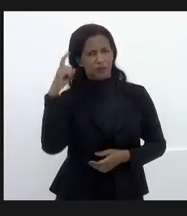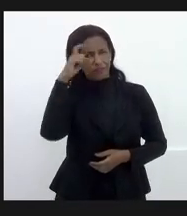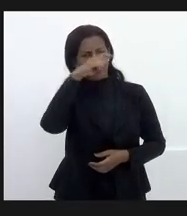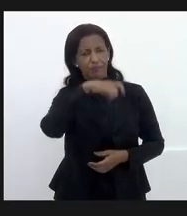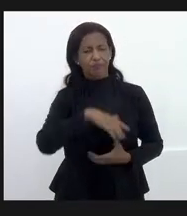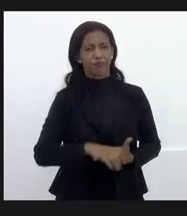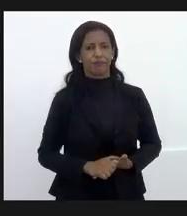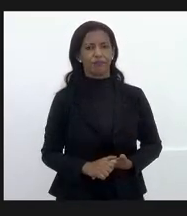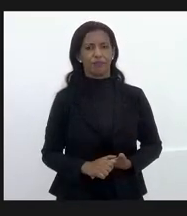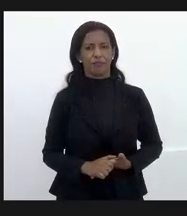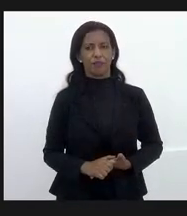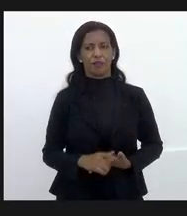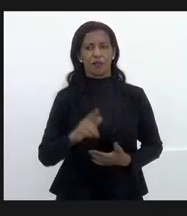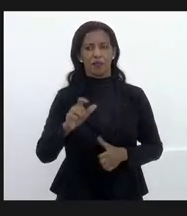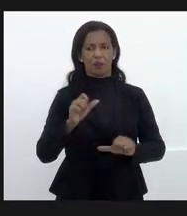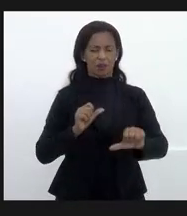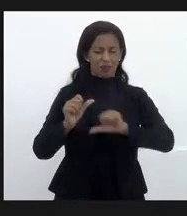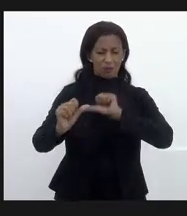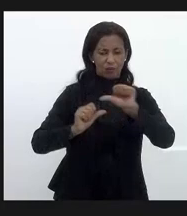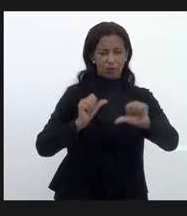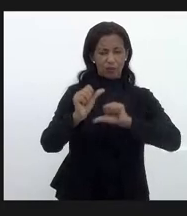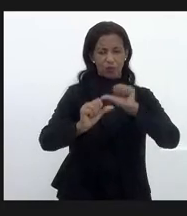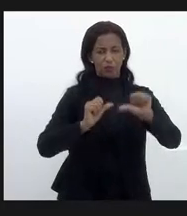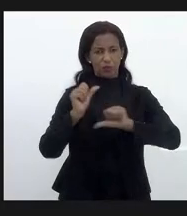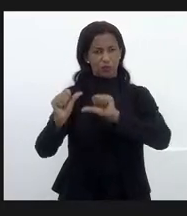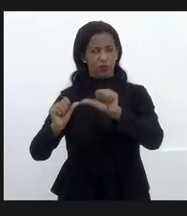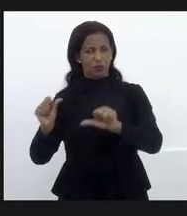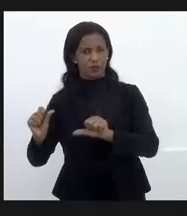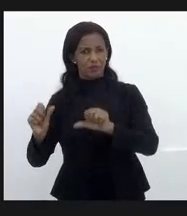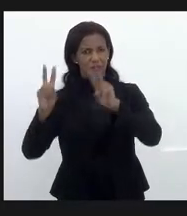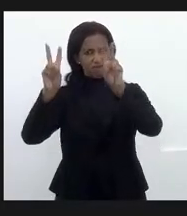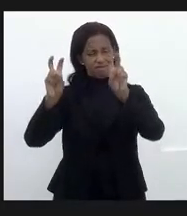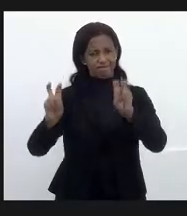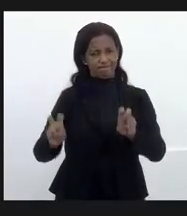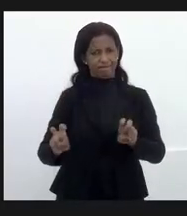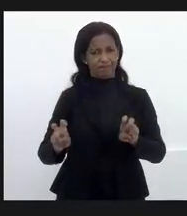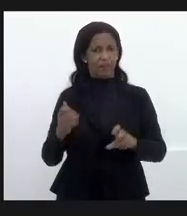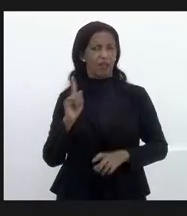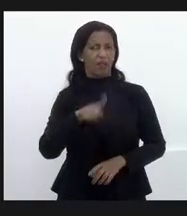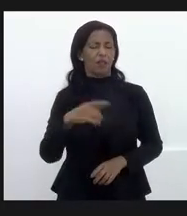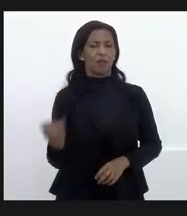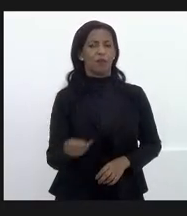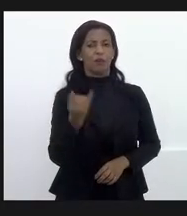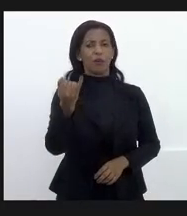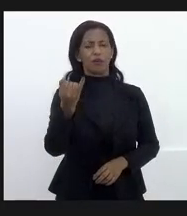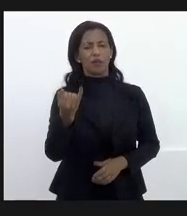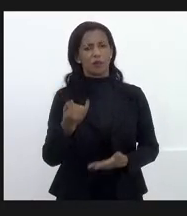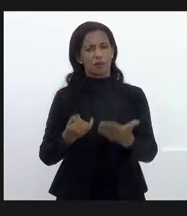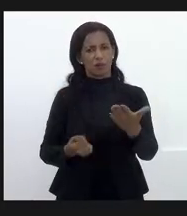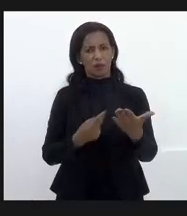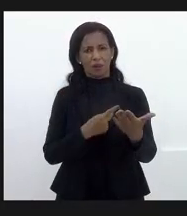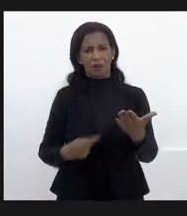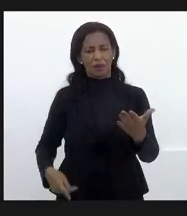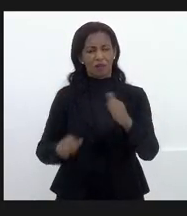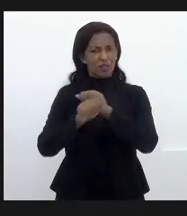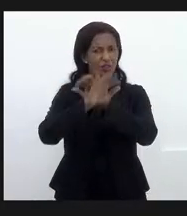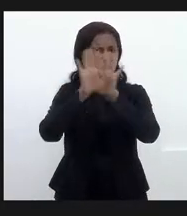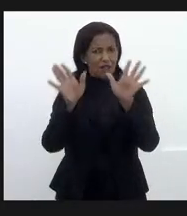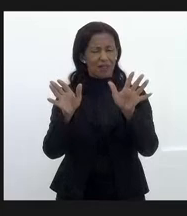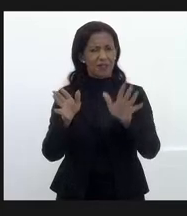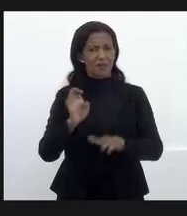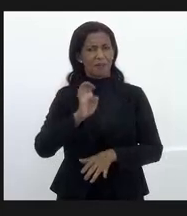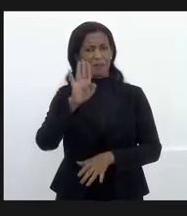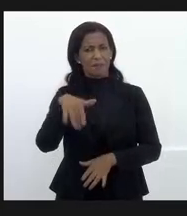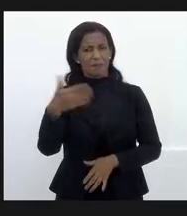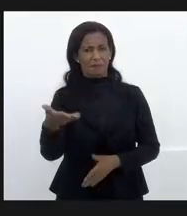difícil então essa sucessão de versões né É É importante que vossa excelência esclareça bem